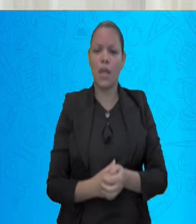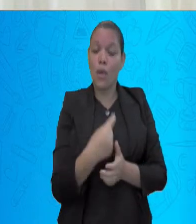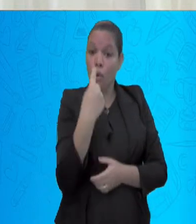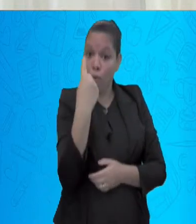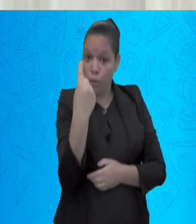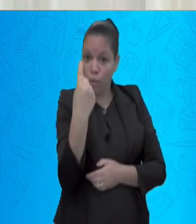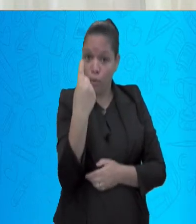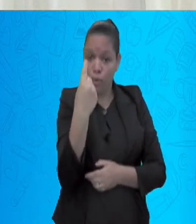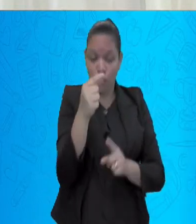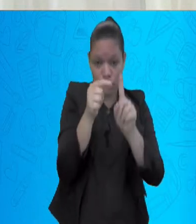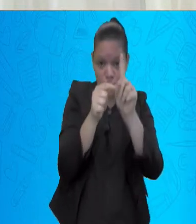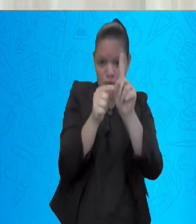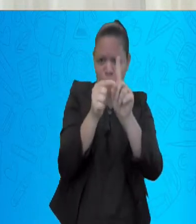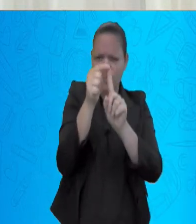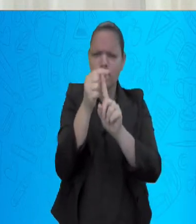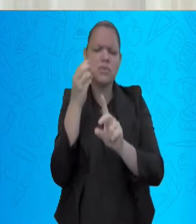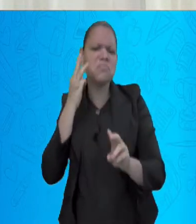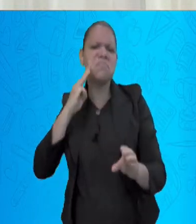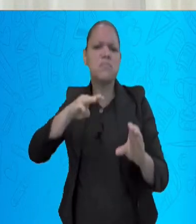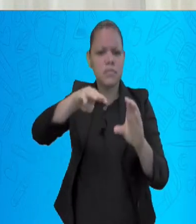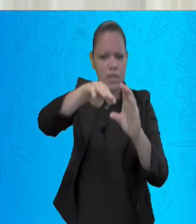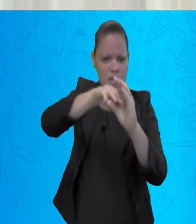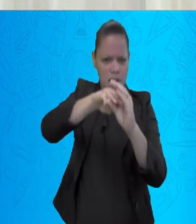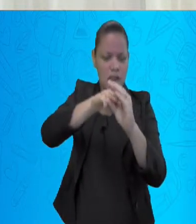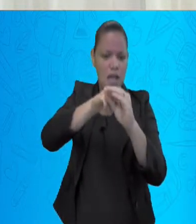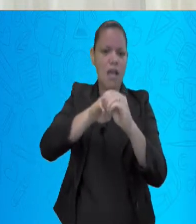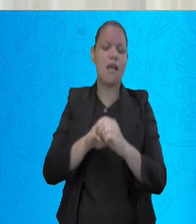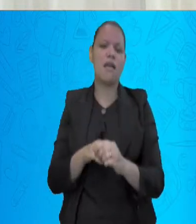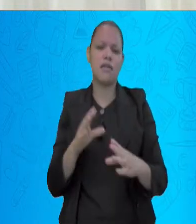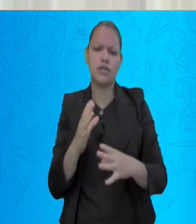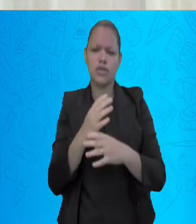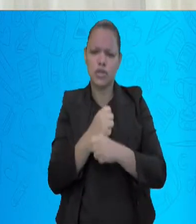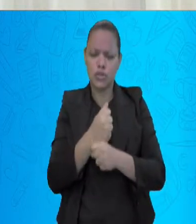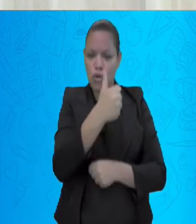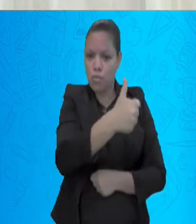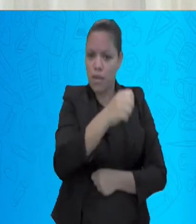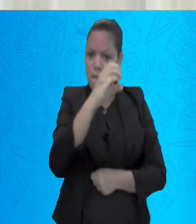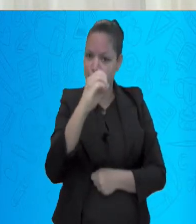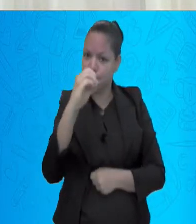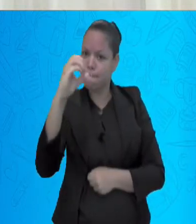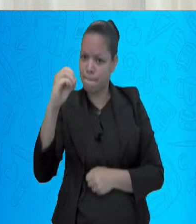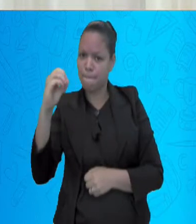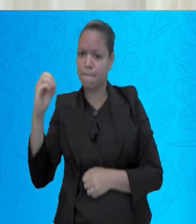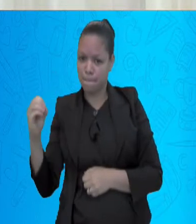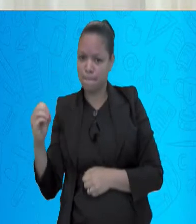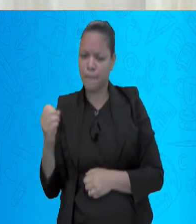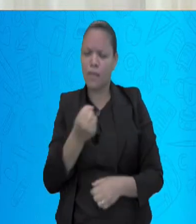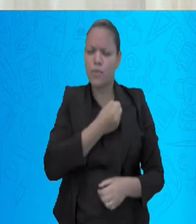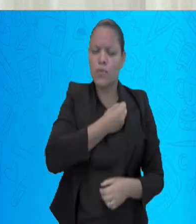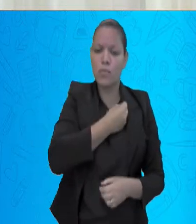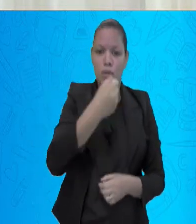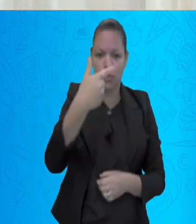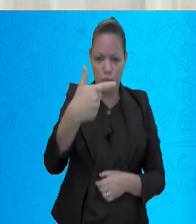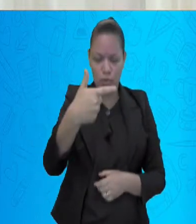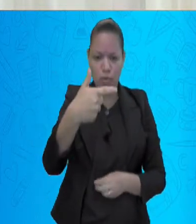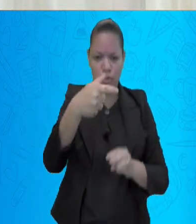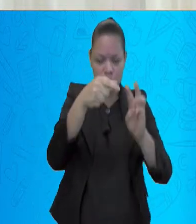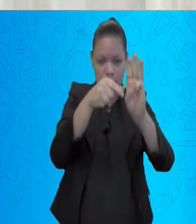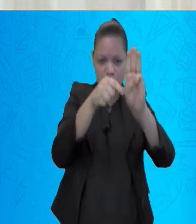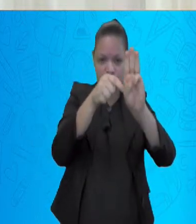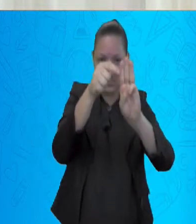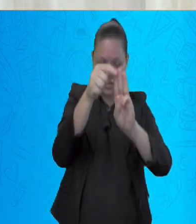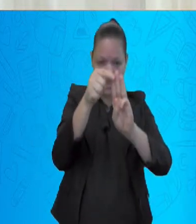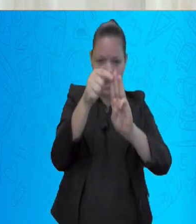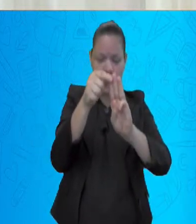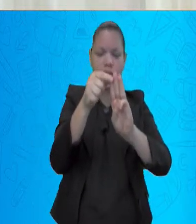milhar, então ele tem o valor posicional de 1000. Se o número 2 está nas centenas, né,